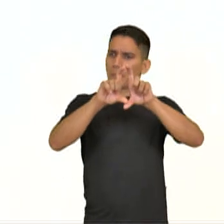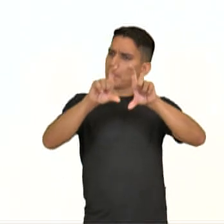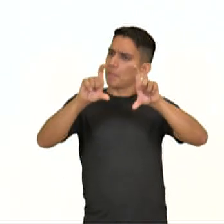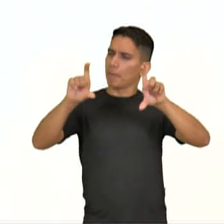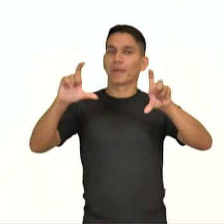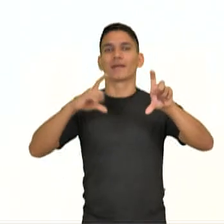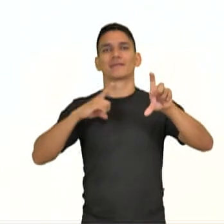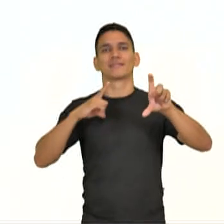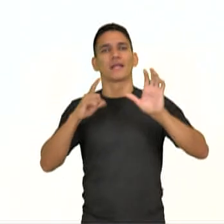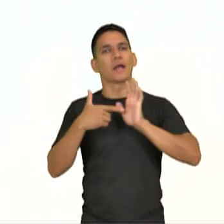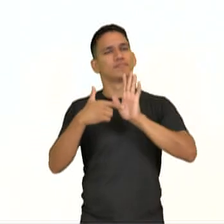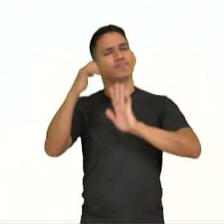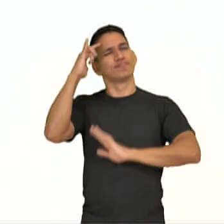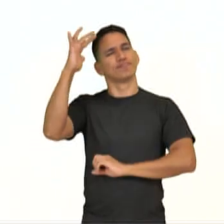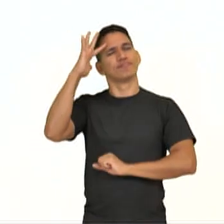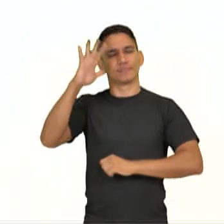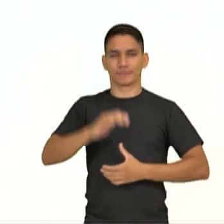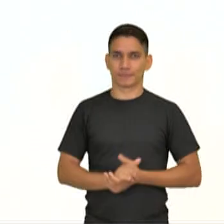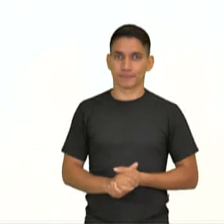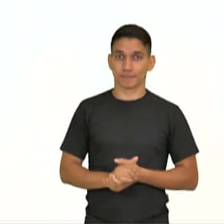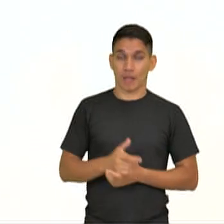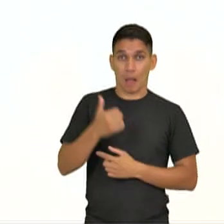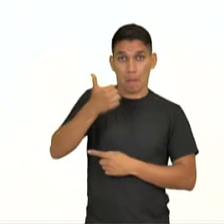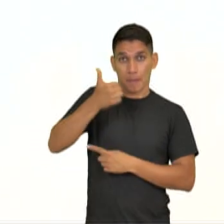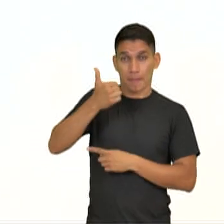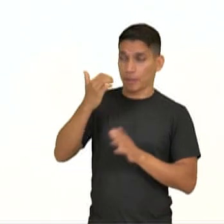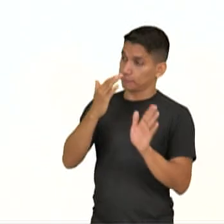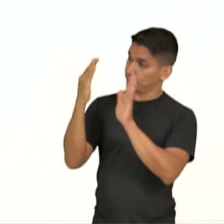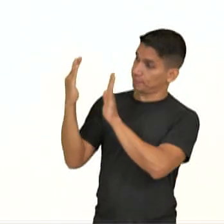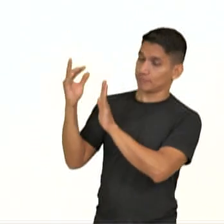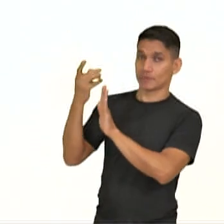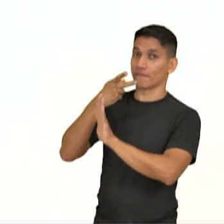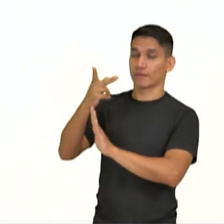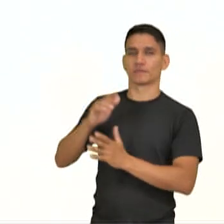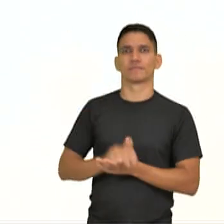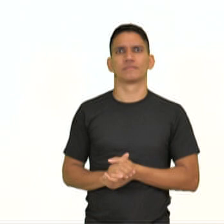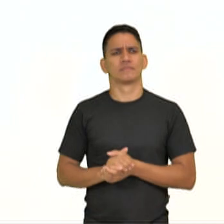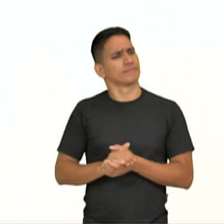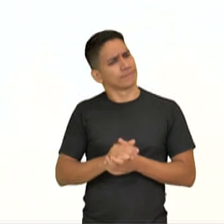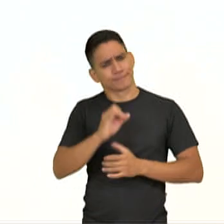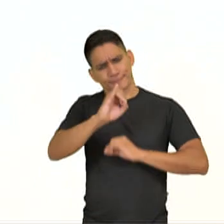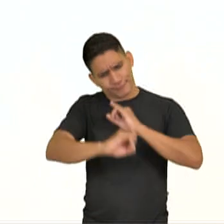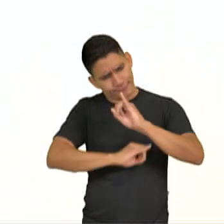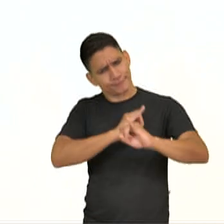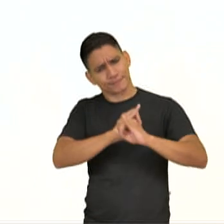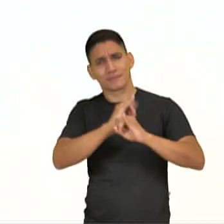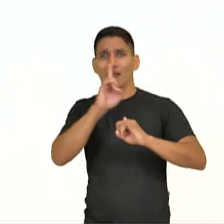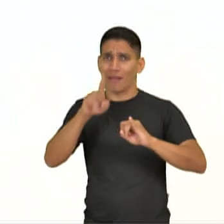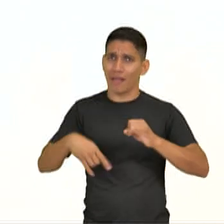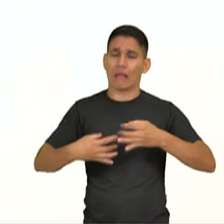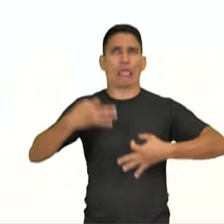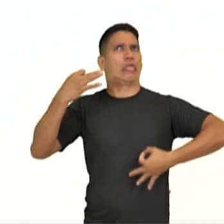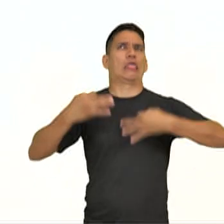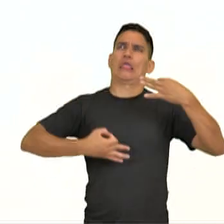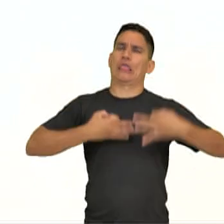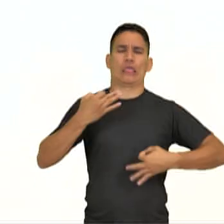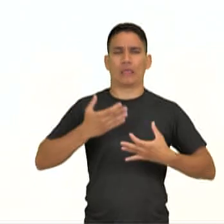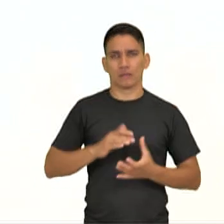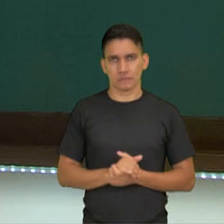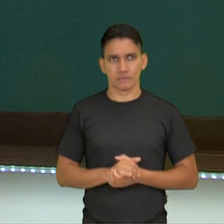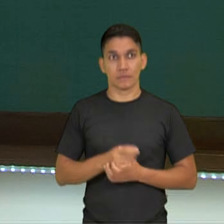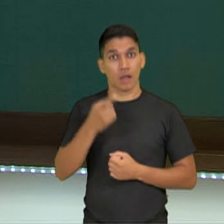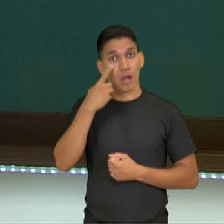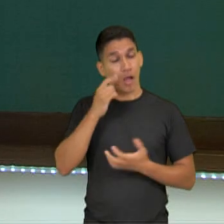gente trouxe para fazer uma reflexão. No primeiro quadrinho diz assim: a internet é um tribunal. Observem aqui os elementos